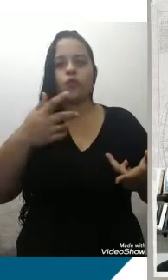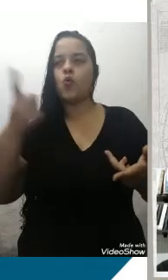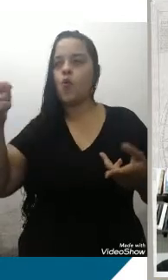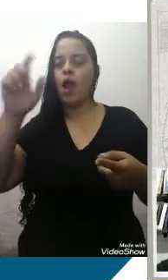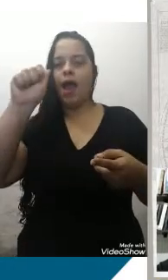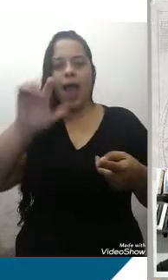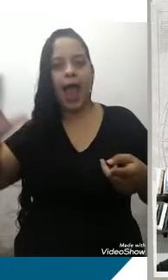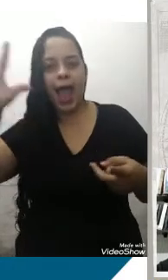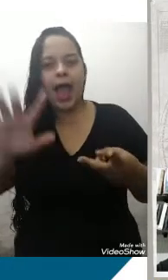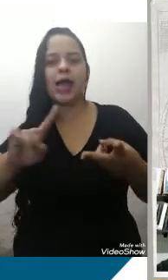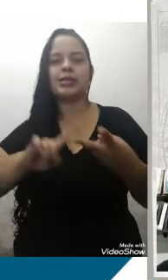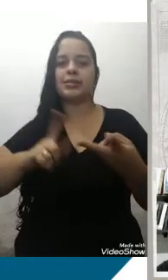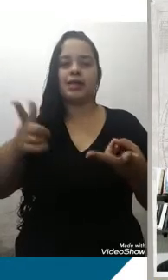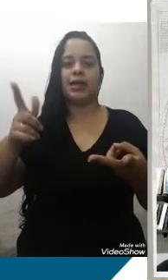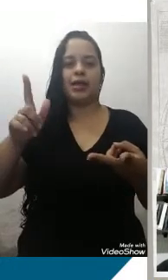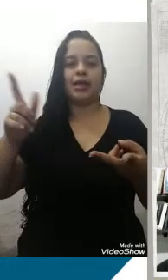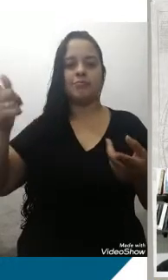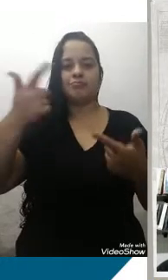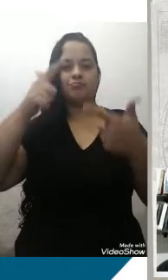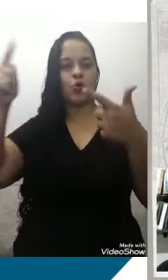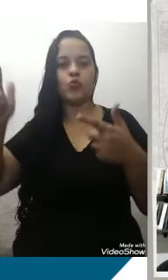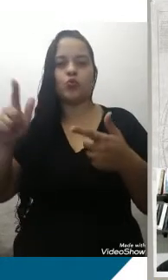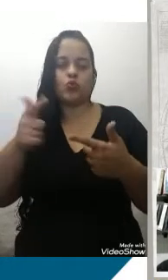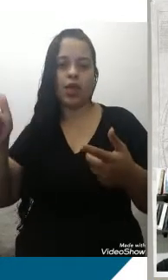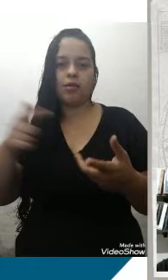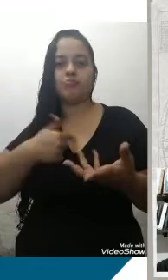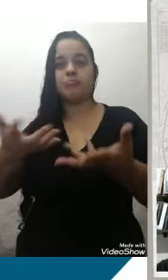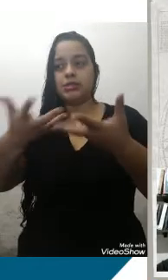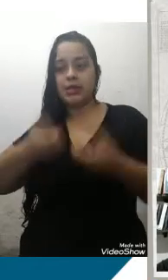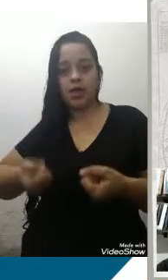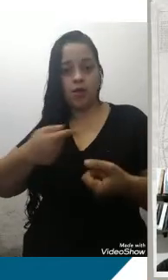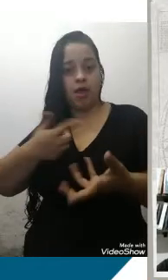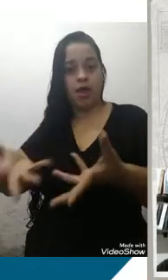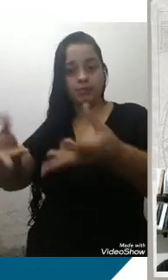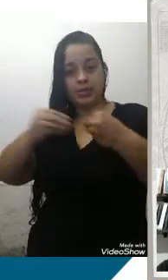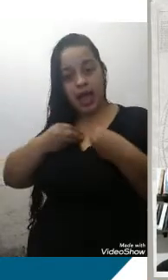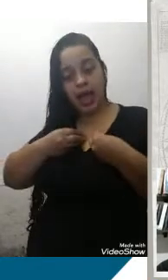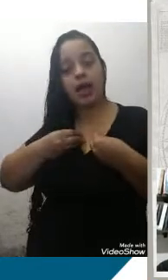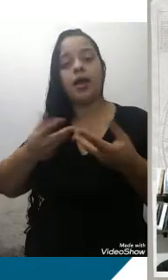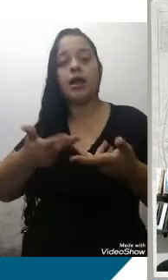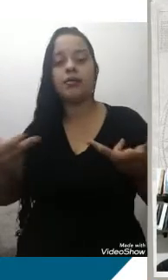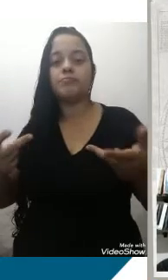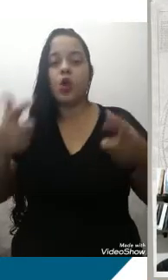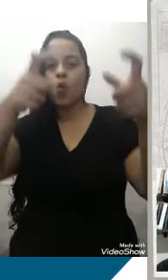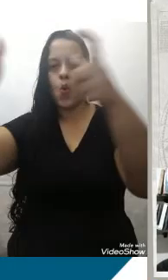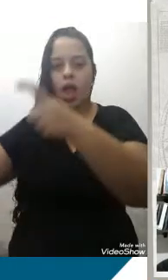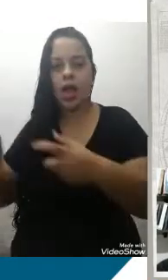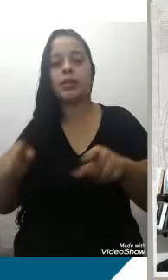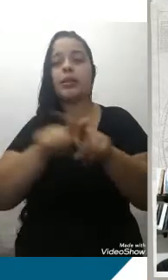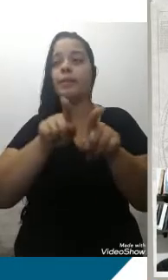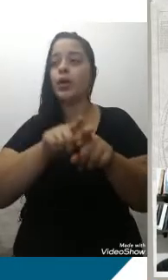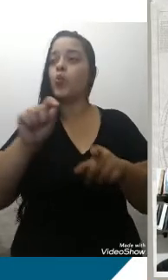para trocarem por escravizados nas feitorias, ou por produtos ali daquelas regiões.